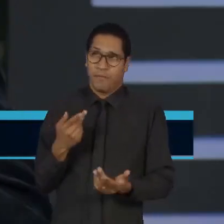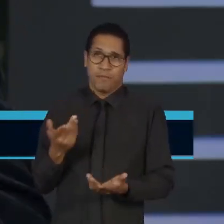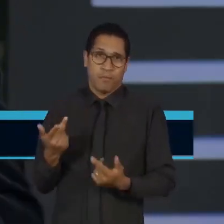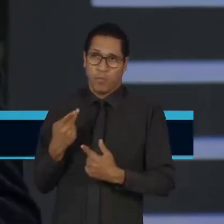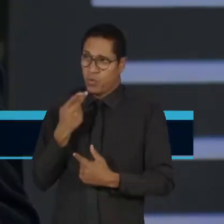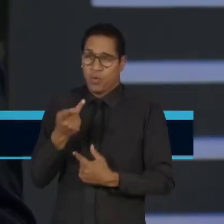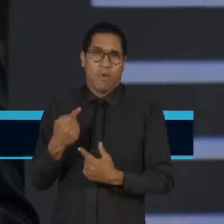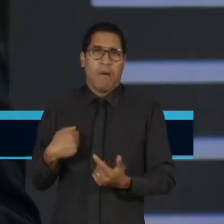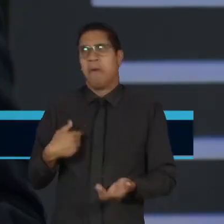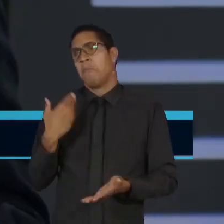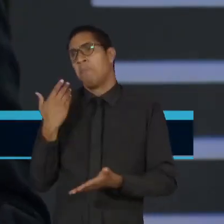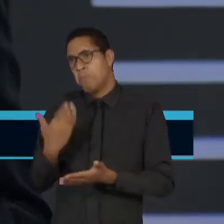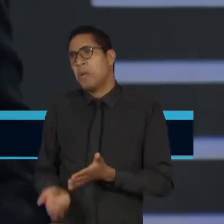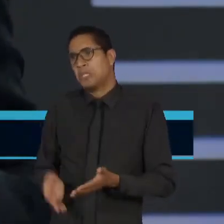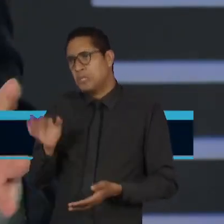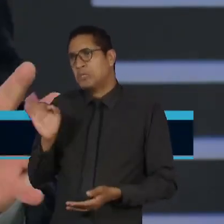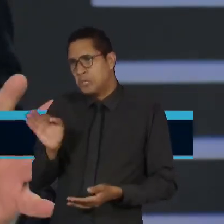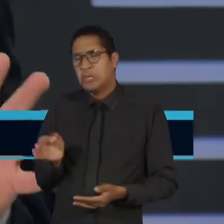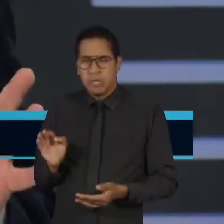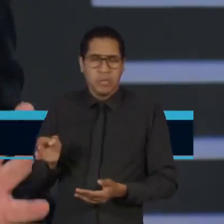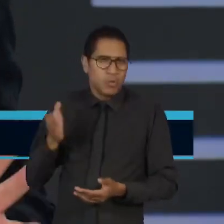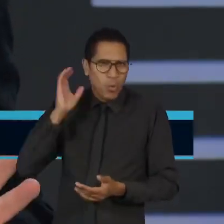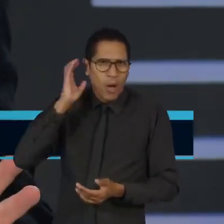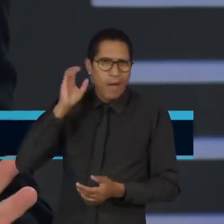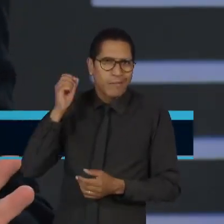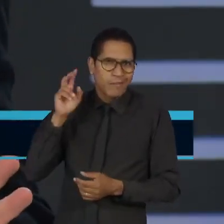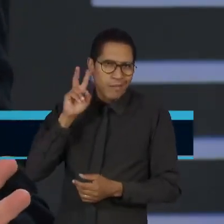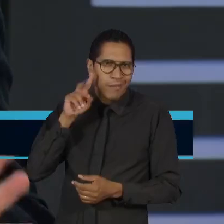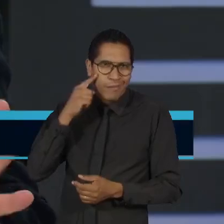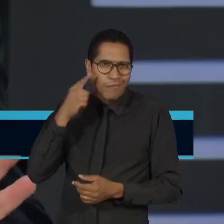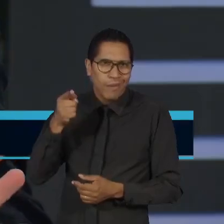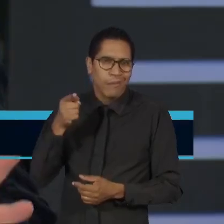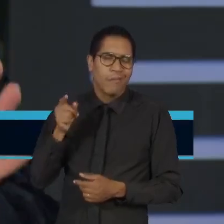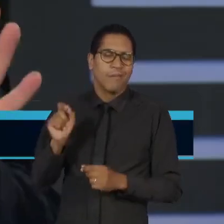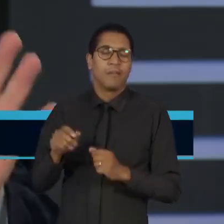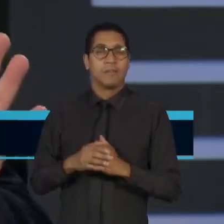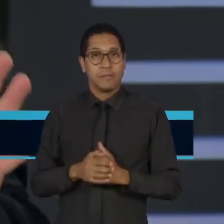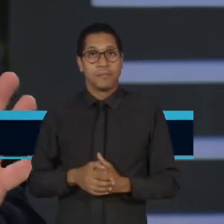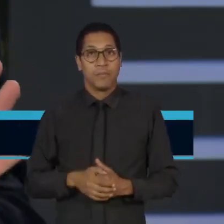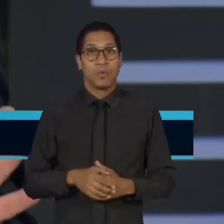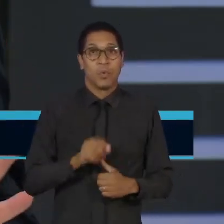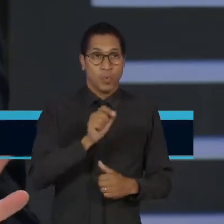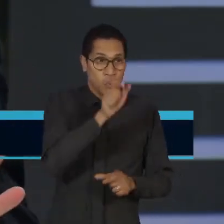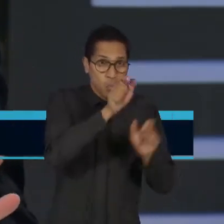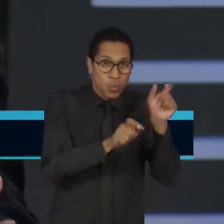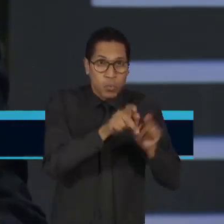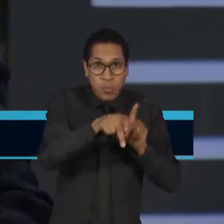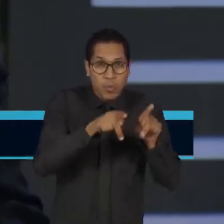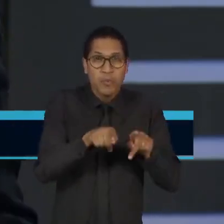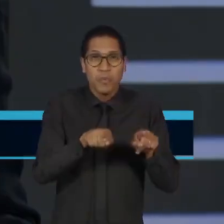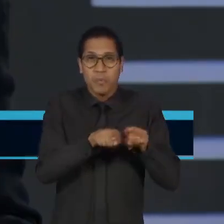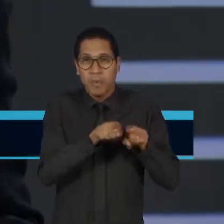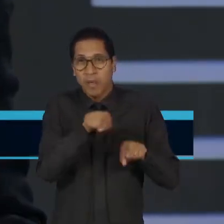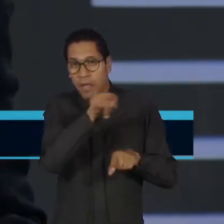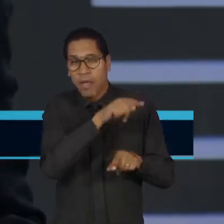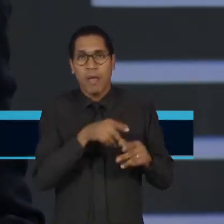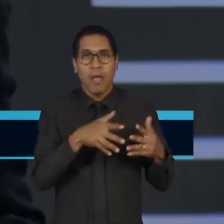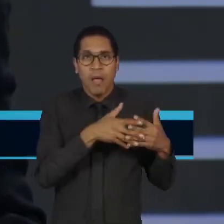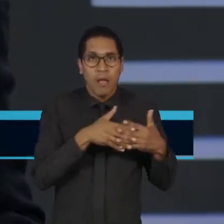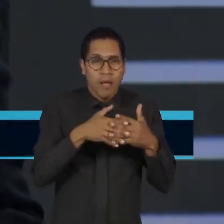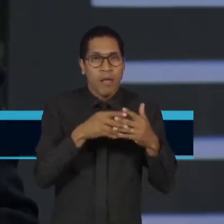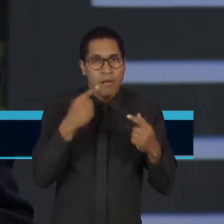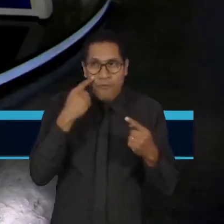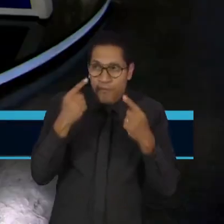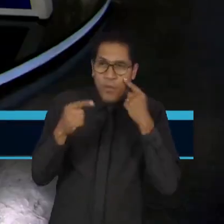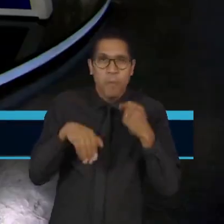lá no programa de rádio, os americanos viram mais o debate nos cortes da